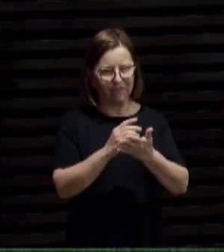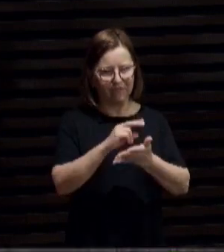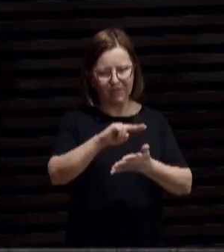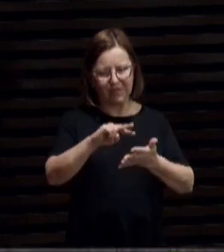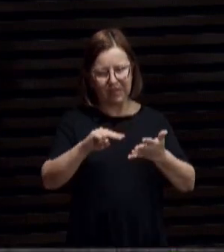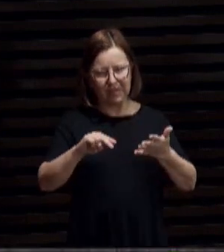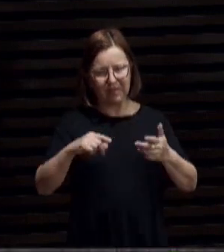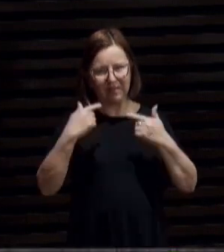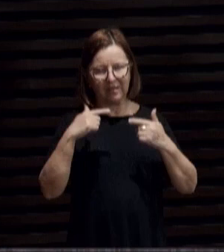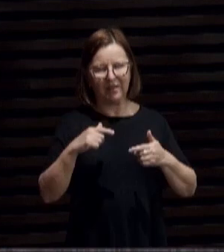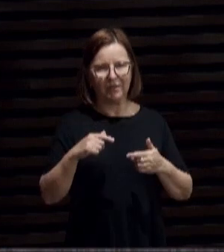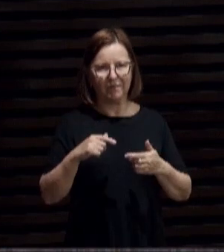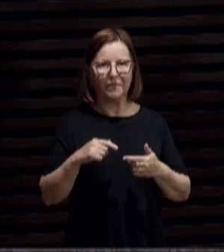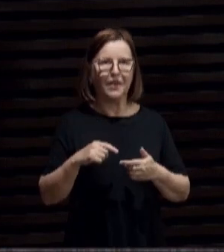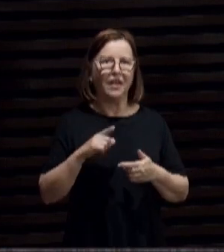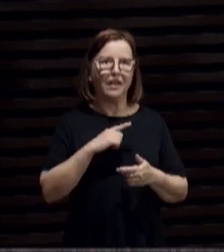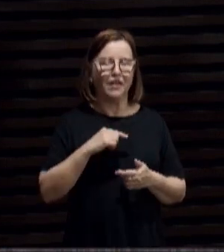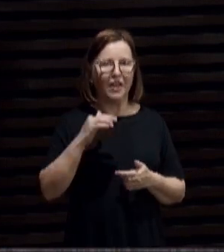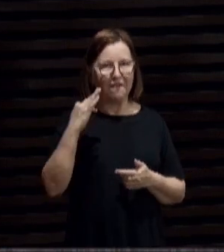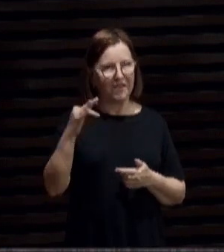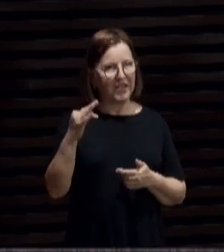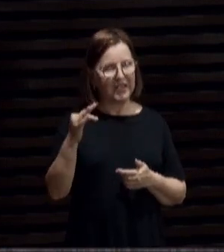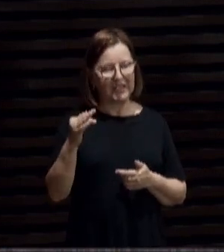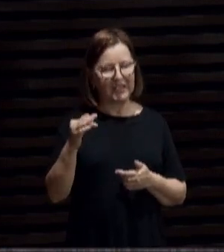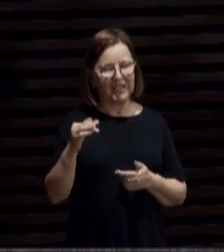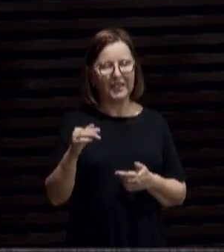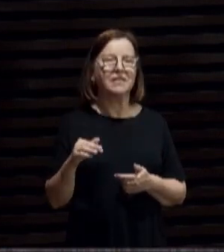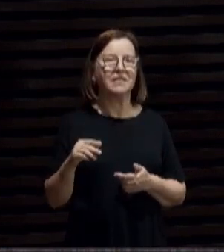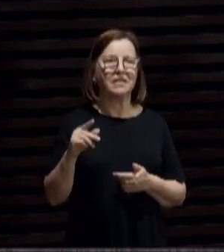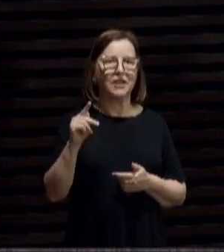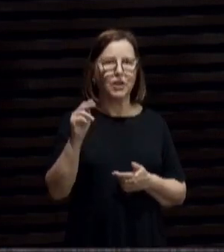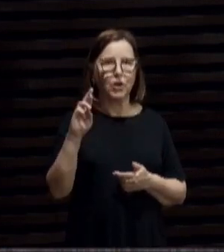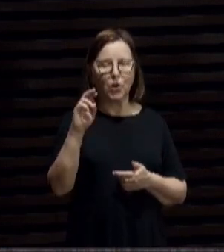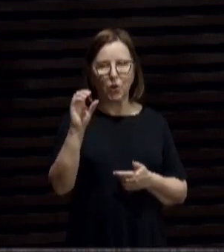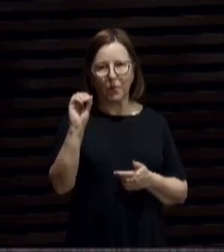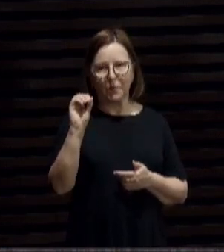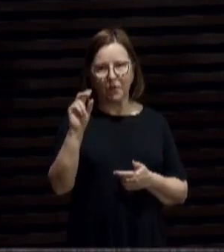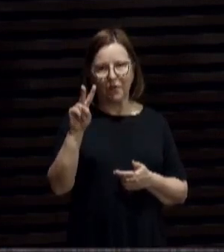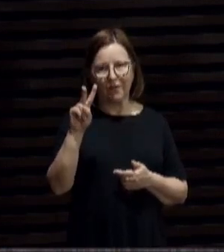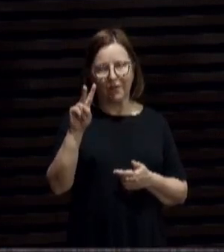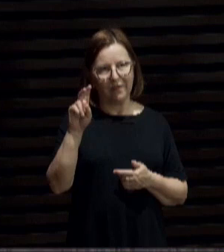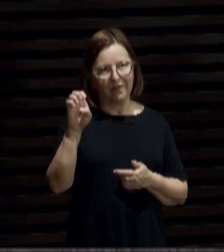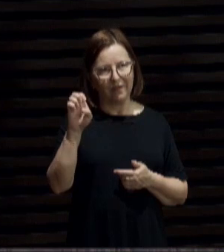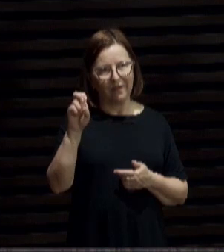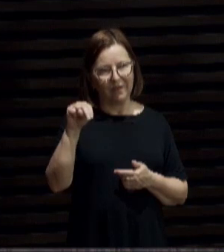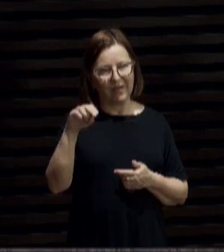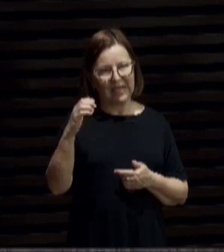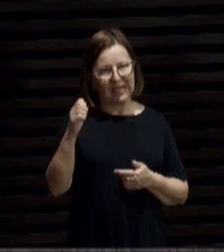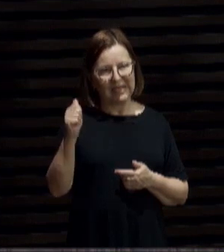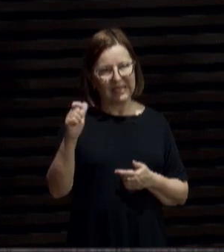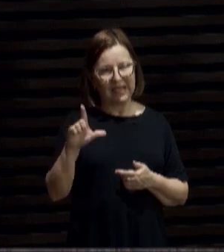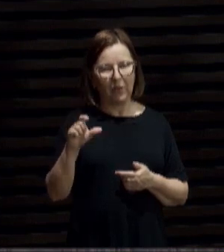latim saiu o francês, o provençal, o italiano, o espanhol,